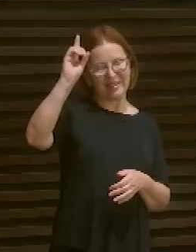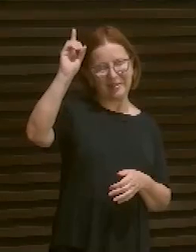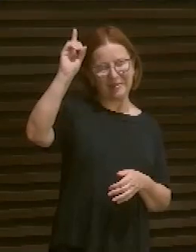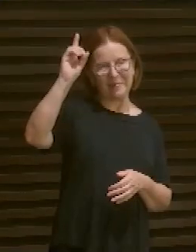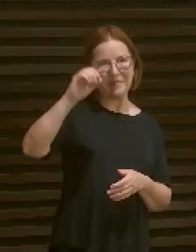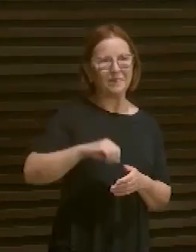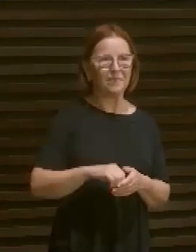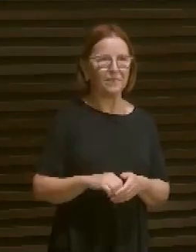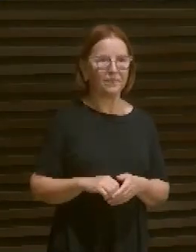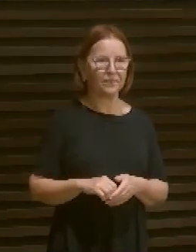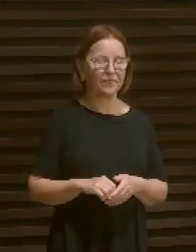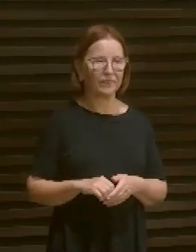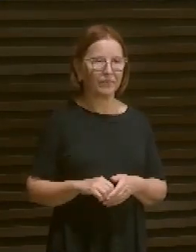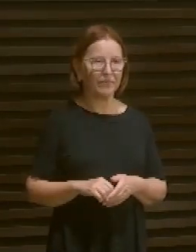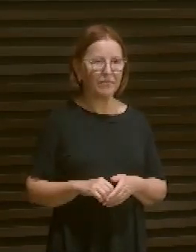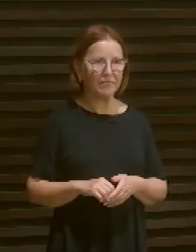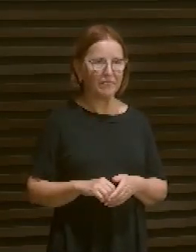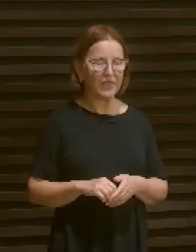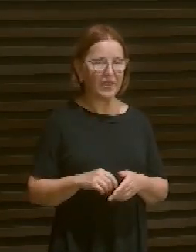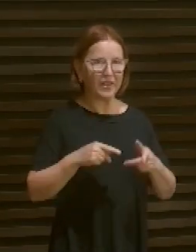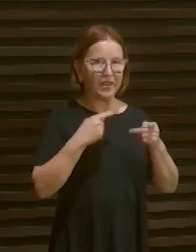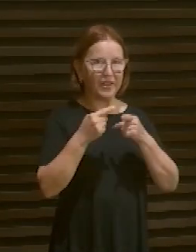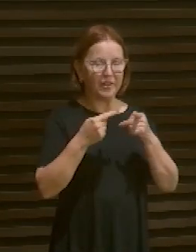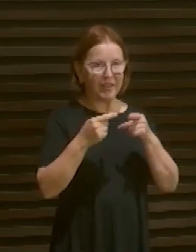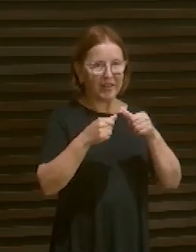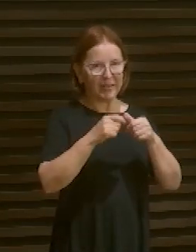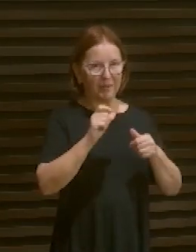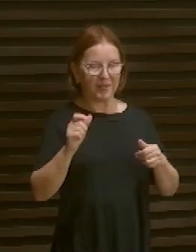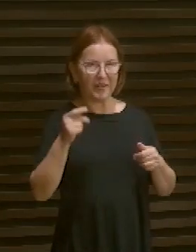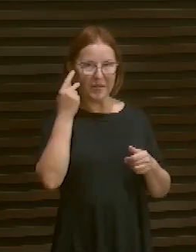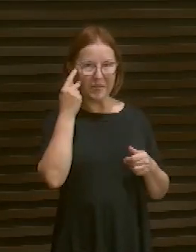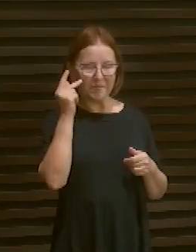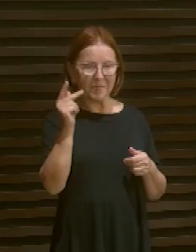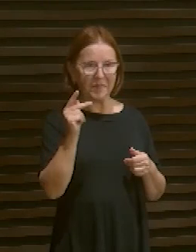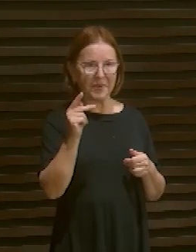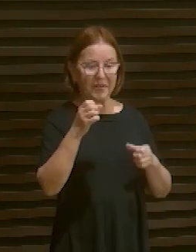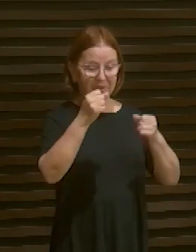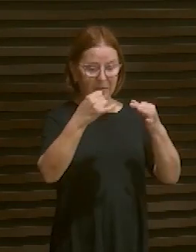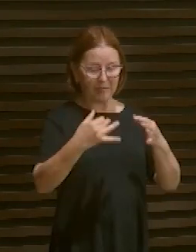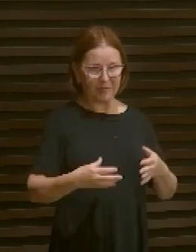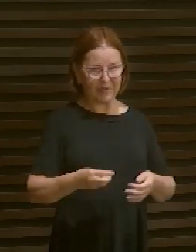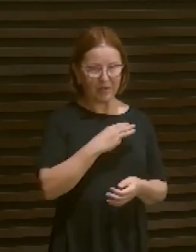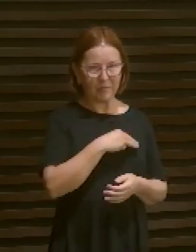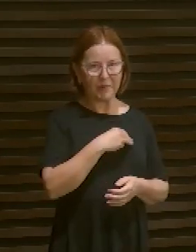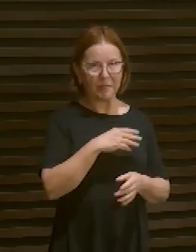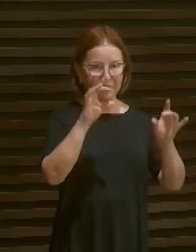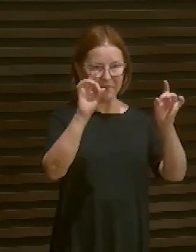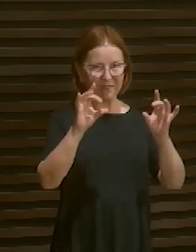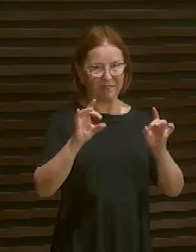exatamente estes termos para identificar os ministérios específicos